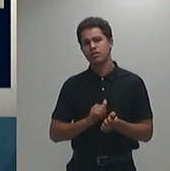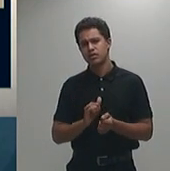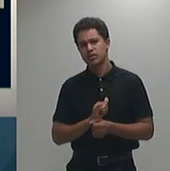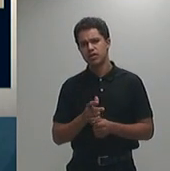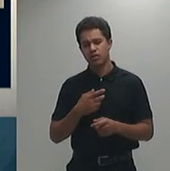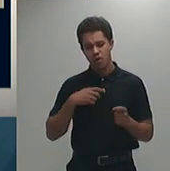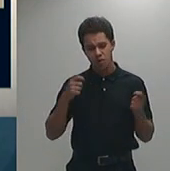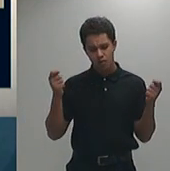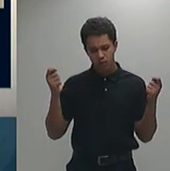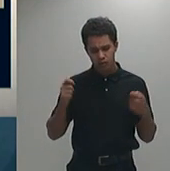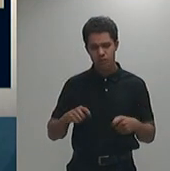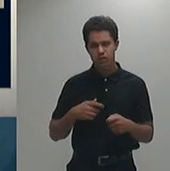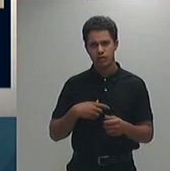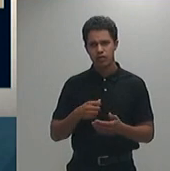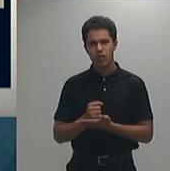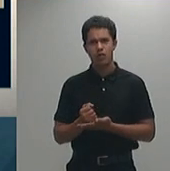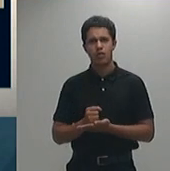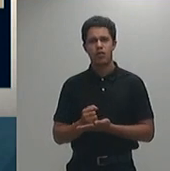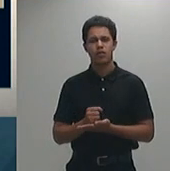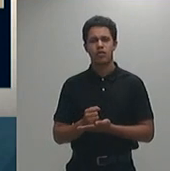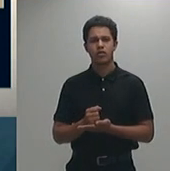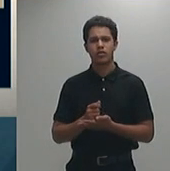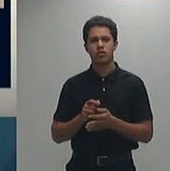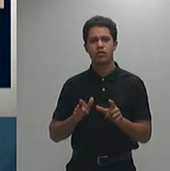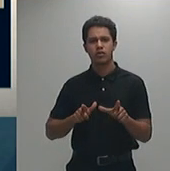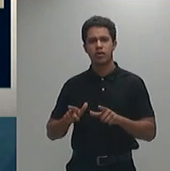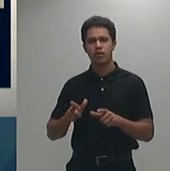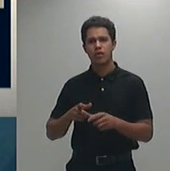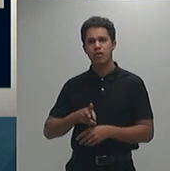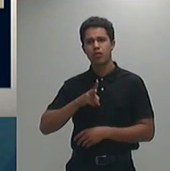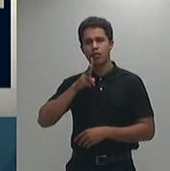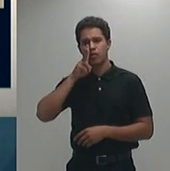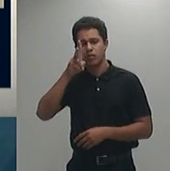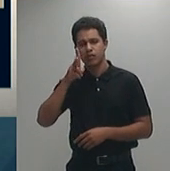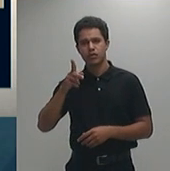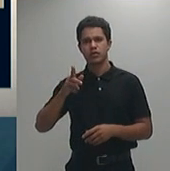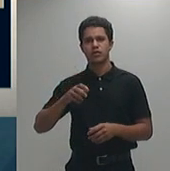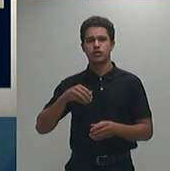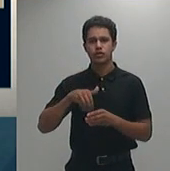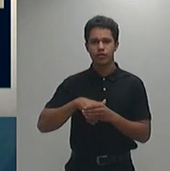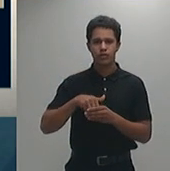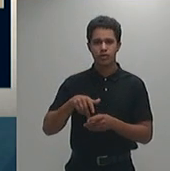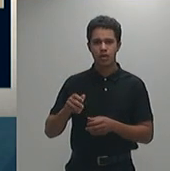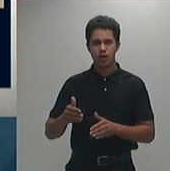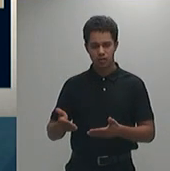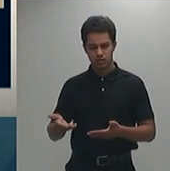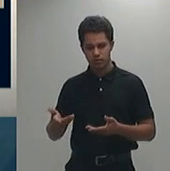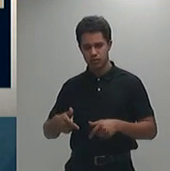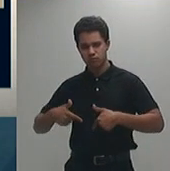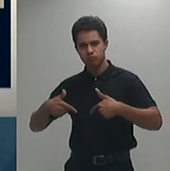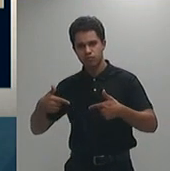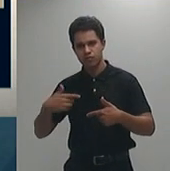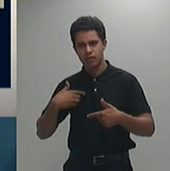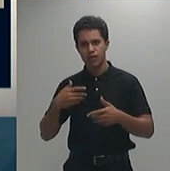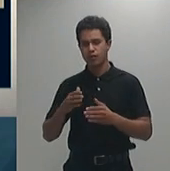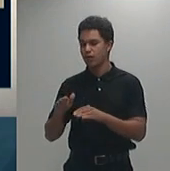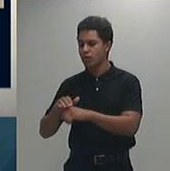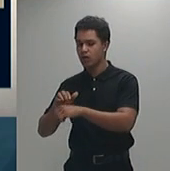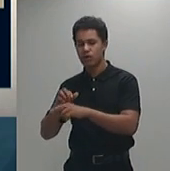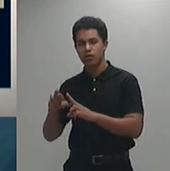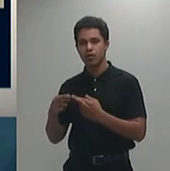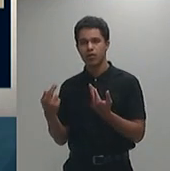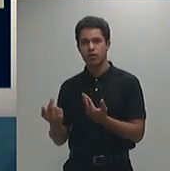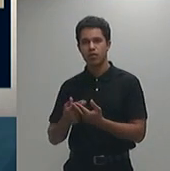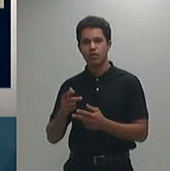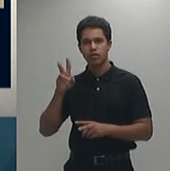ingerência dos controladores no Exercício do seu poder de voto a iniciativa da companhia para convocar a assembleia para deliberar sobre a responsabilização